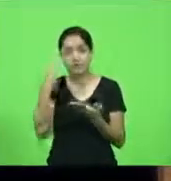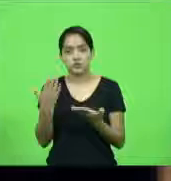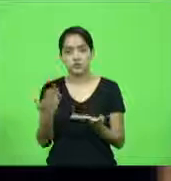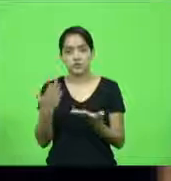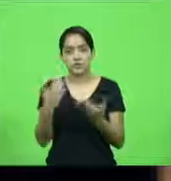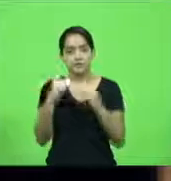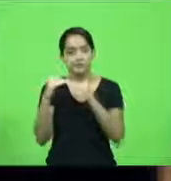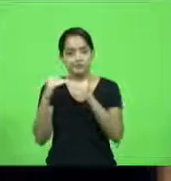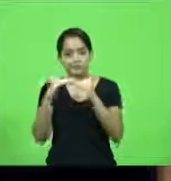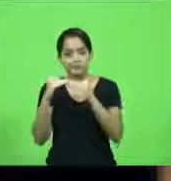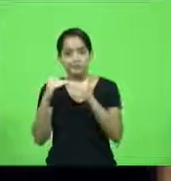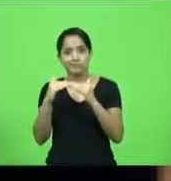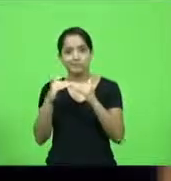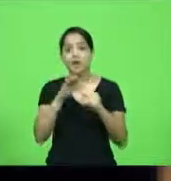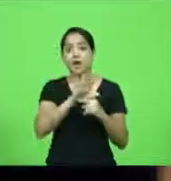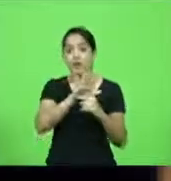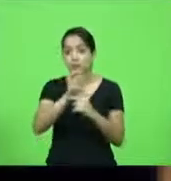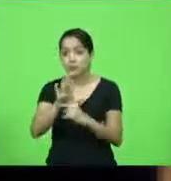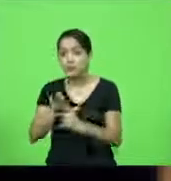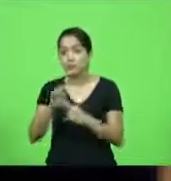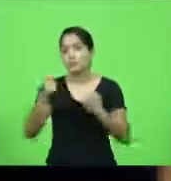muito importante ajudar o setor